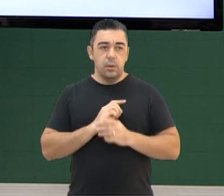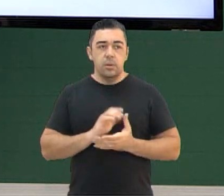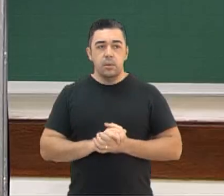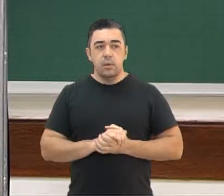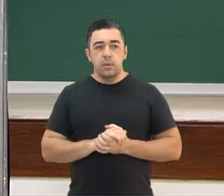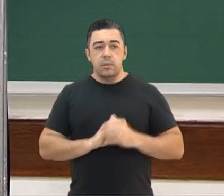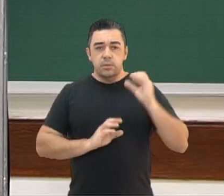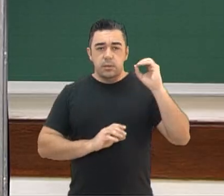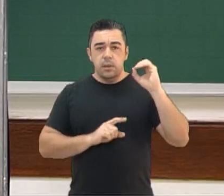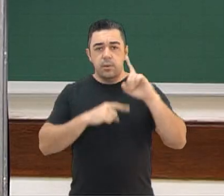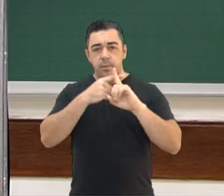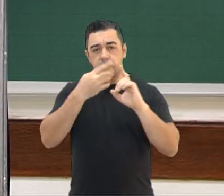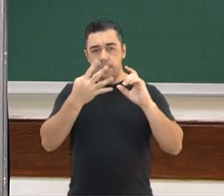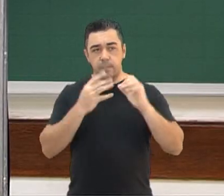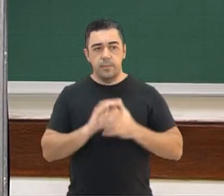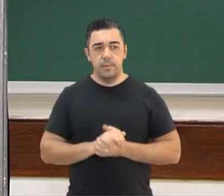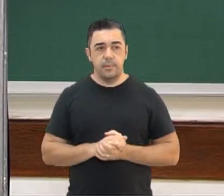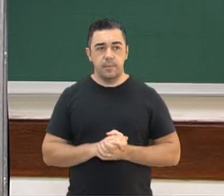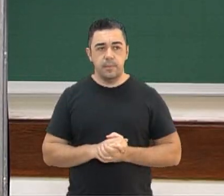0 mais 4,